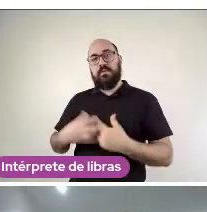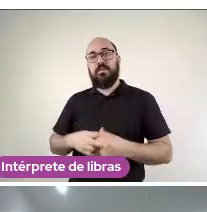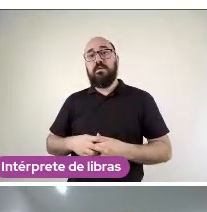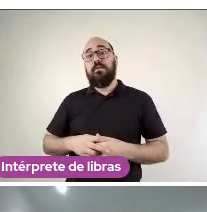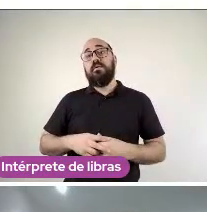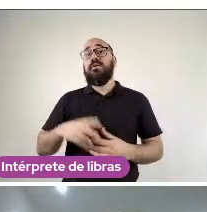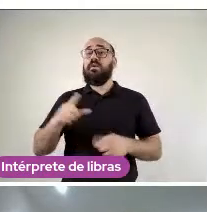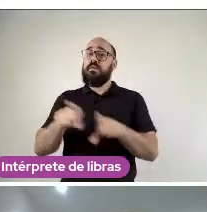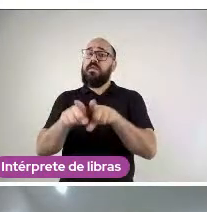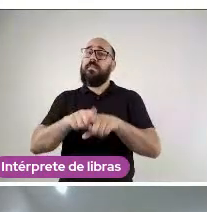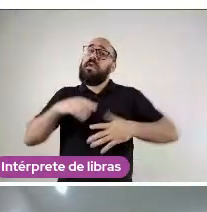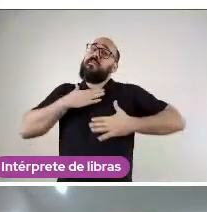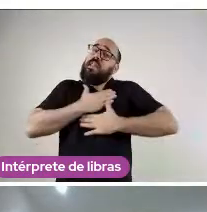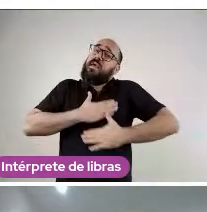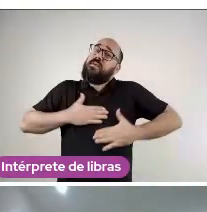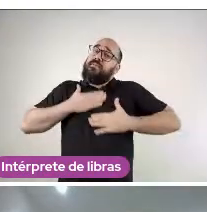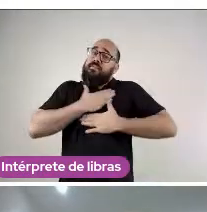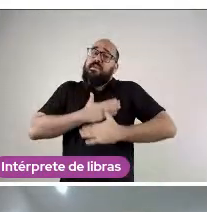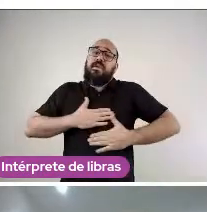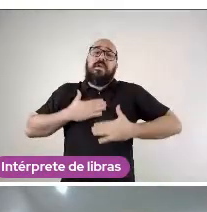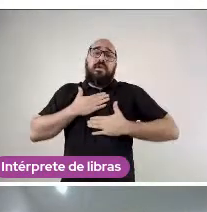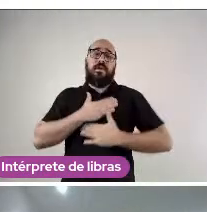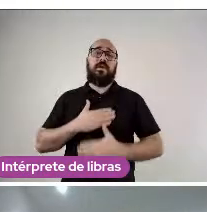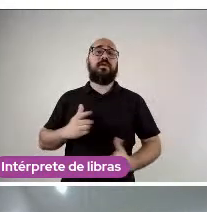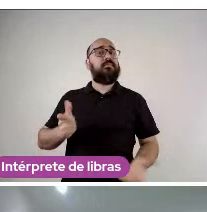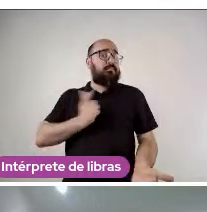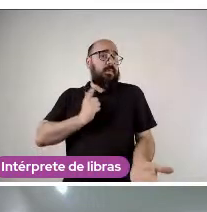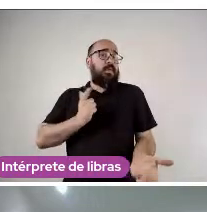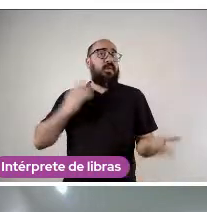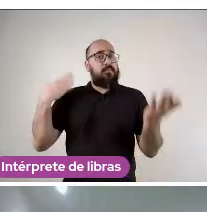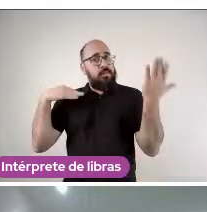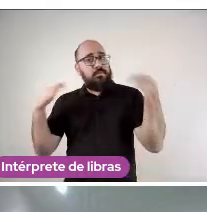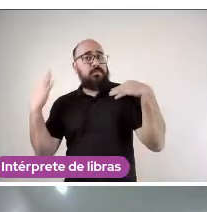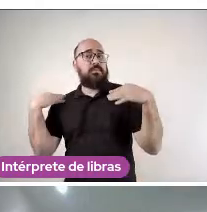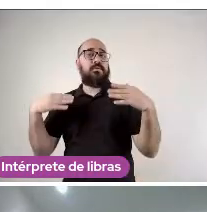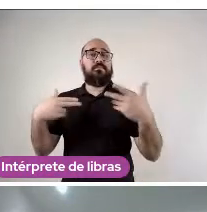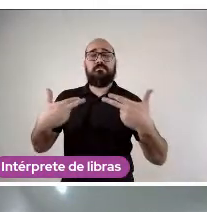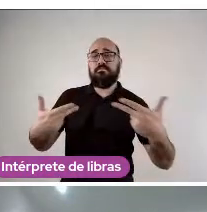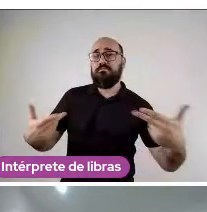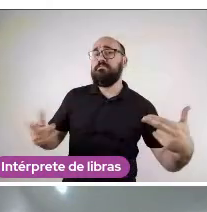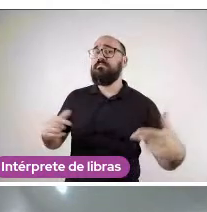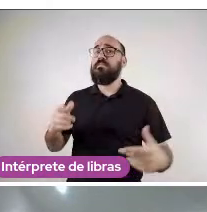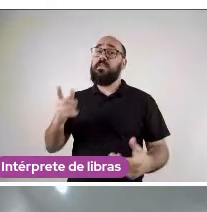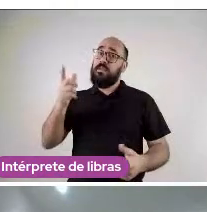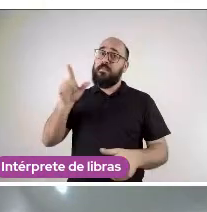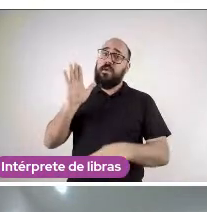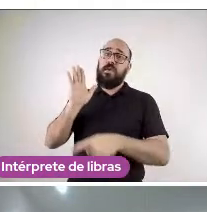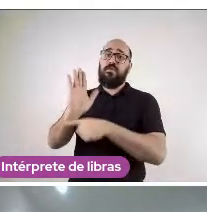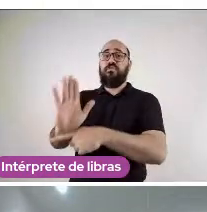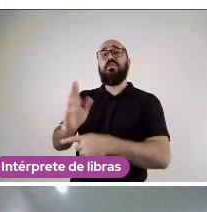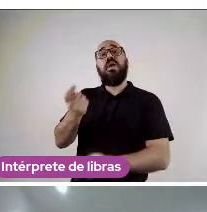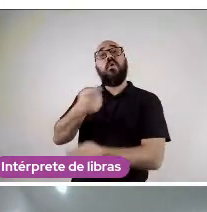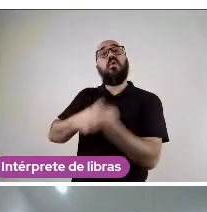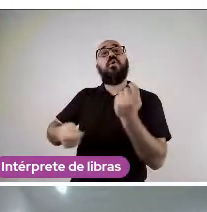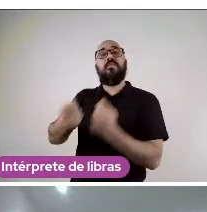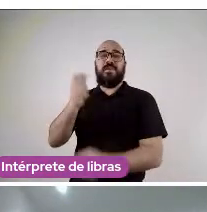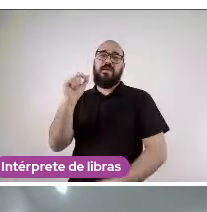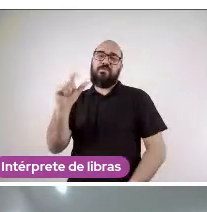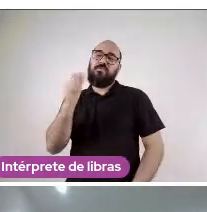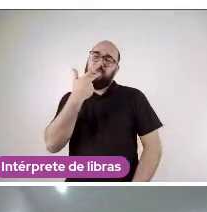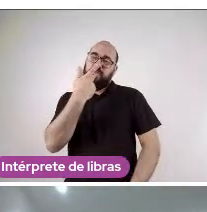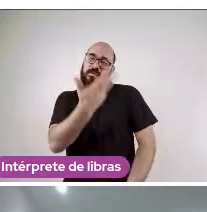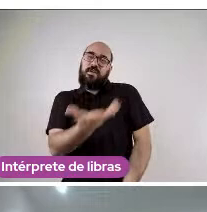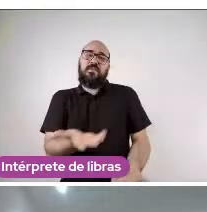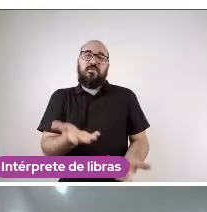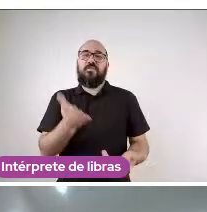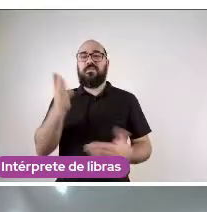serviços recreativos e, né, ele pode ser base também para a questão da economia azul, né, como já foi dito também nas